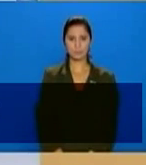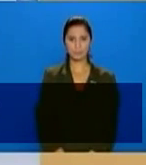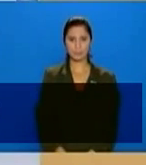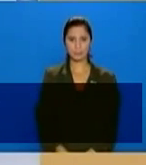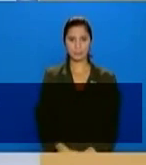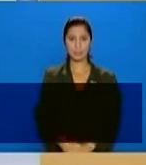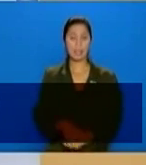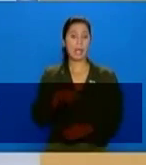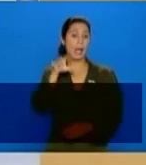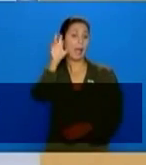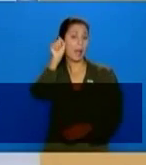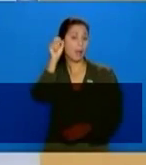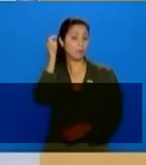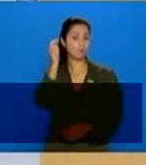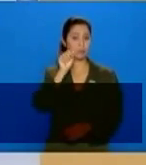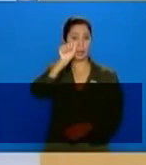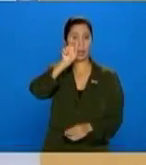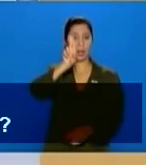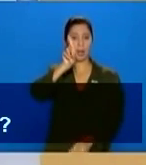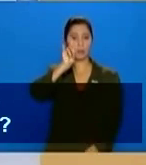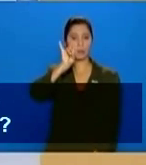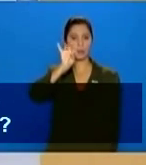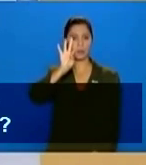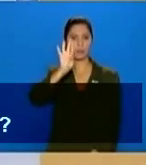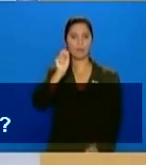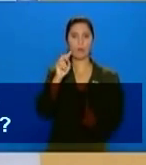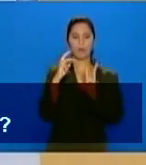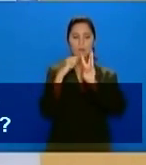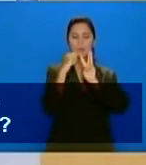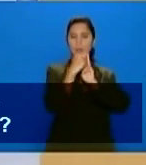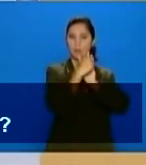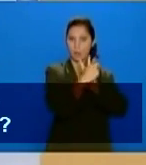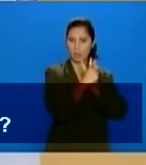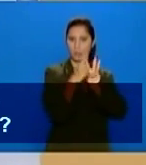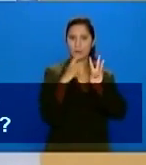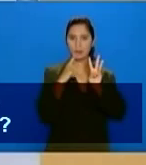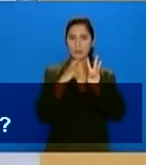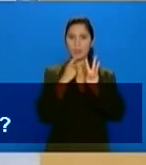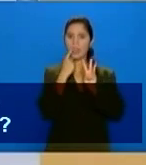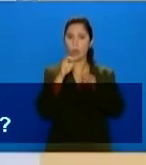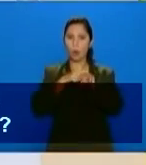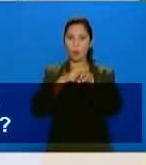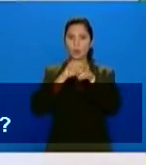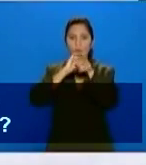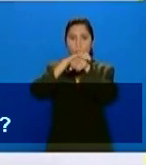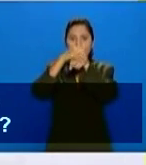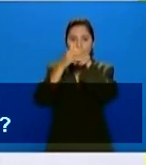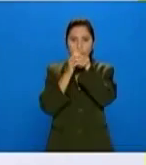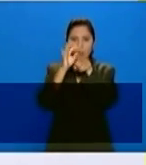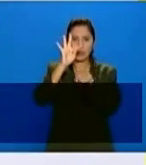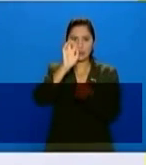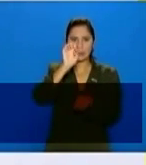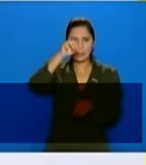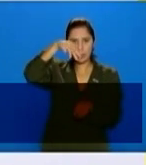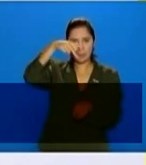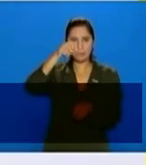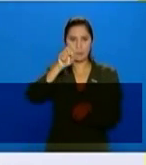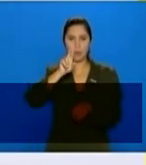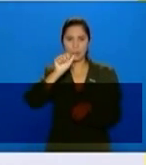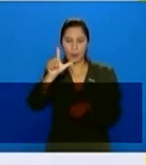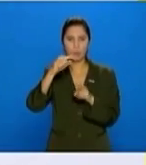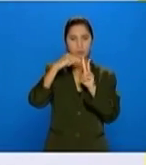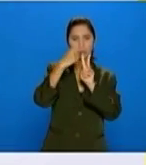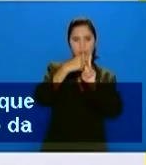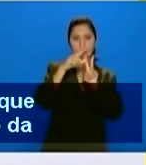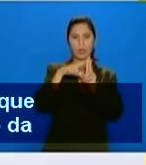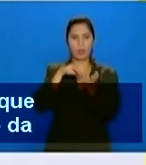sistema auditivo, ele está dividido em 3 partes e ele se localiza no osso temporal do crânio, certo? Tem 2 funções